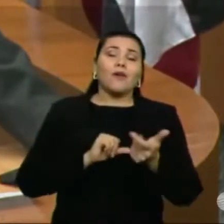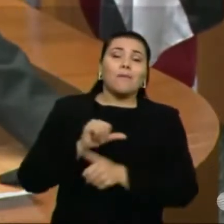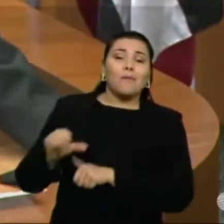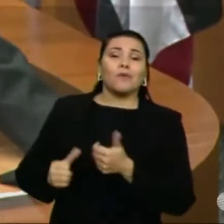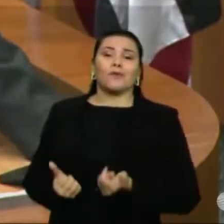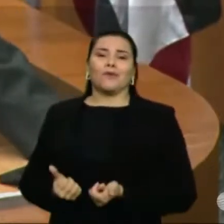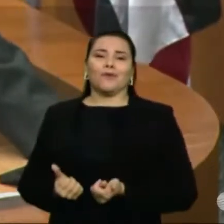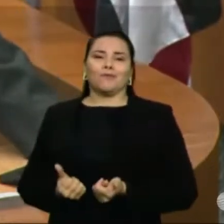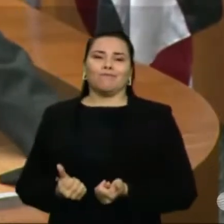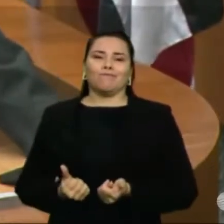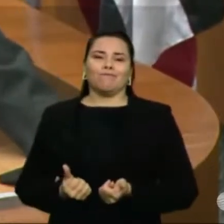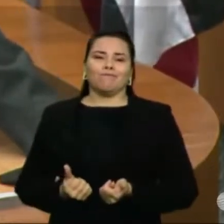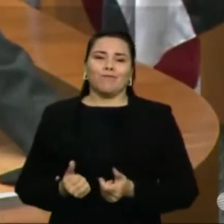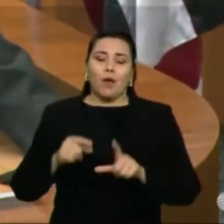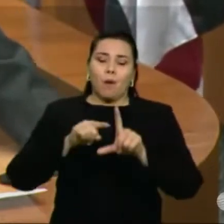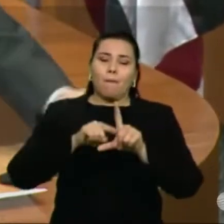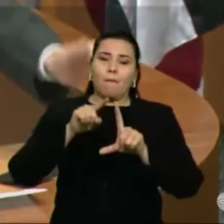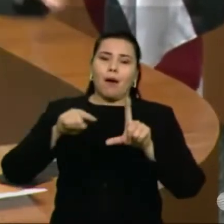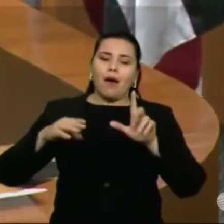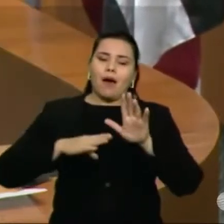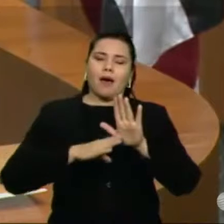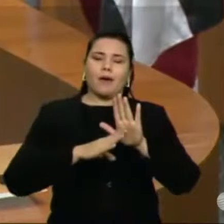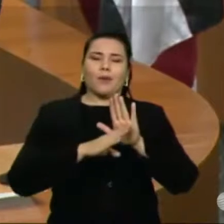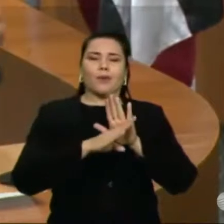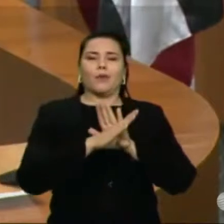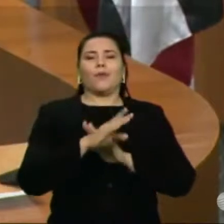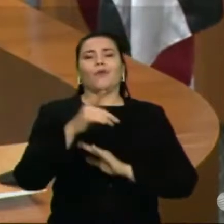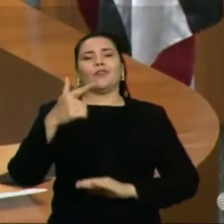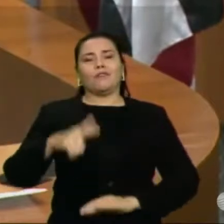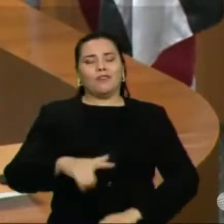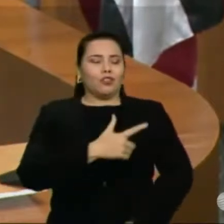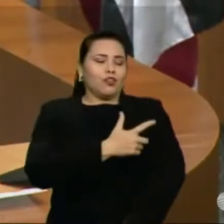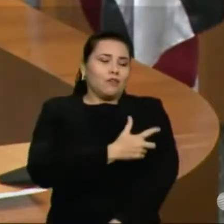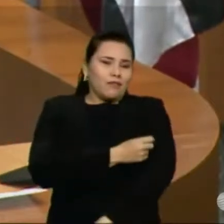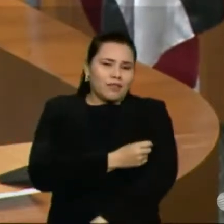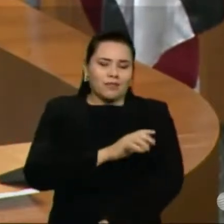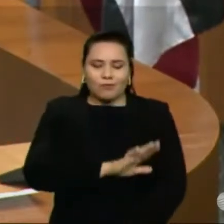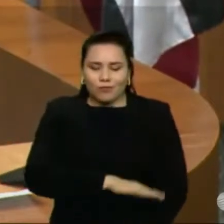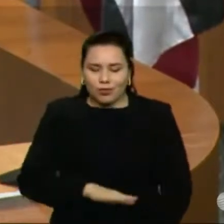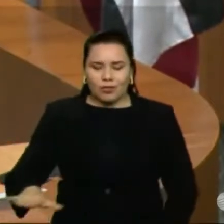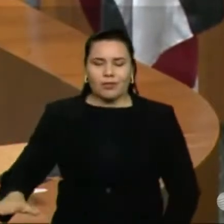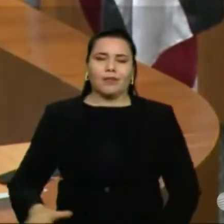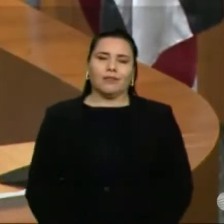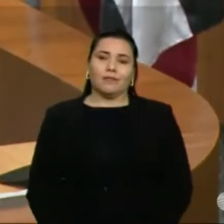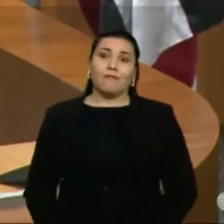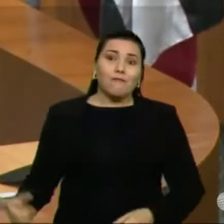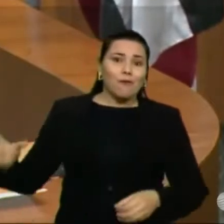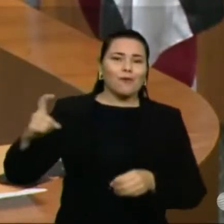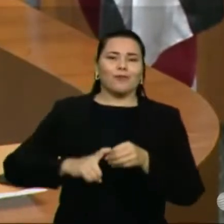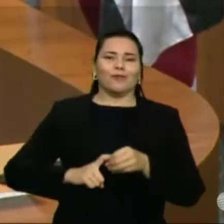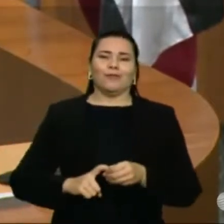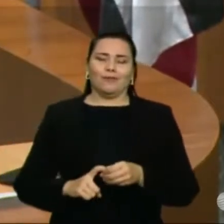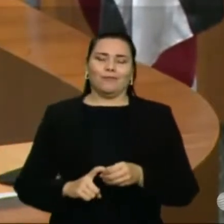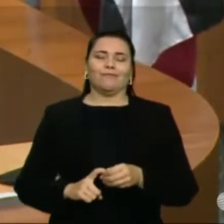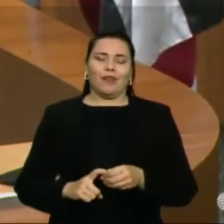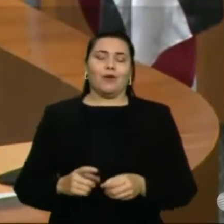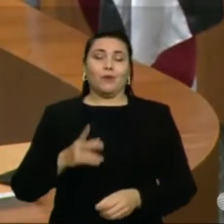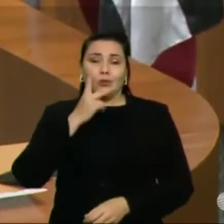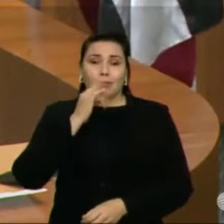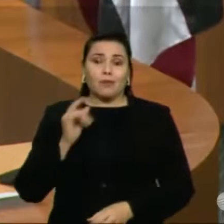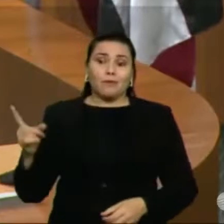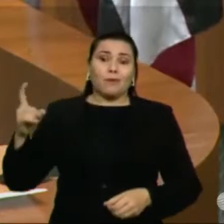ainda tem muitos indicadores a melhorar. A gente não chega a 100% de nossas crianças, né? A gente tem